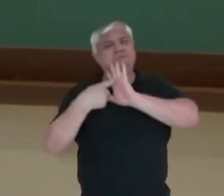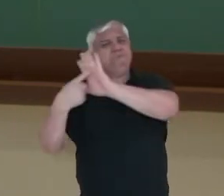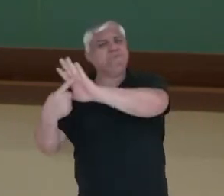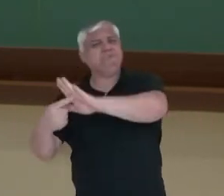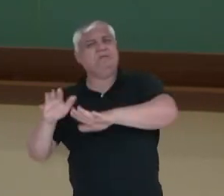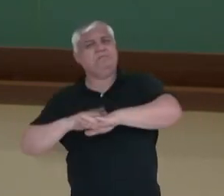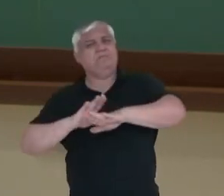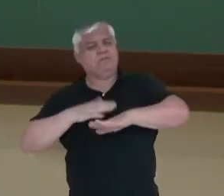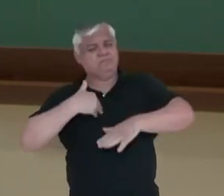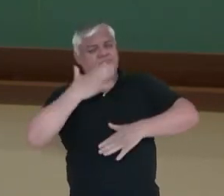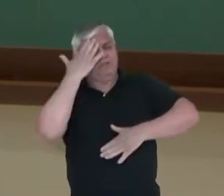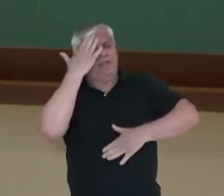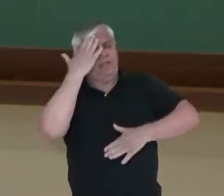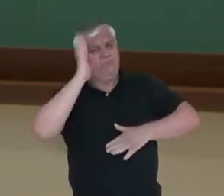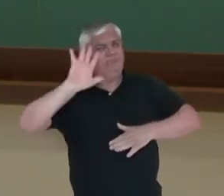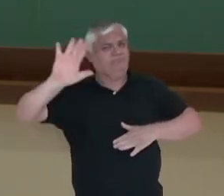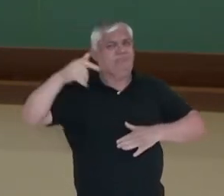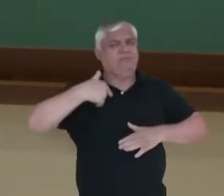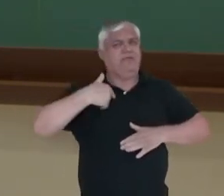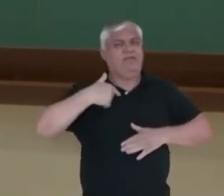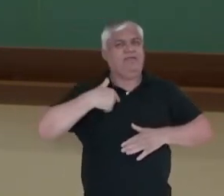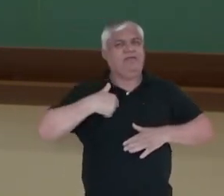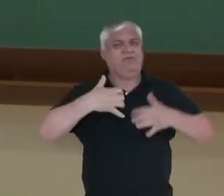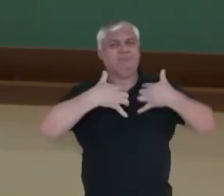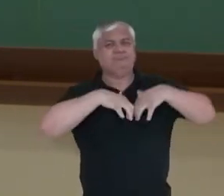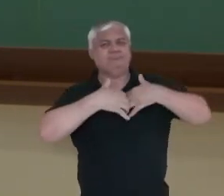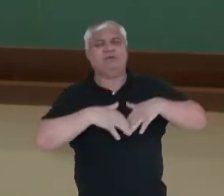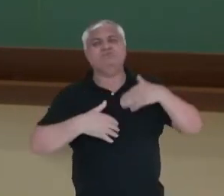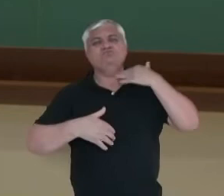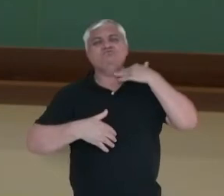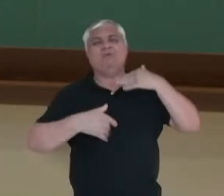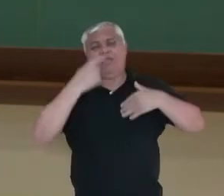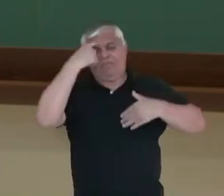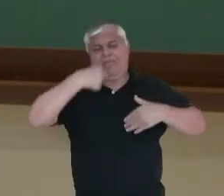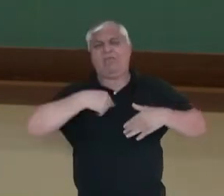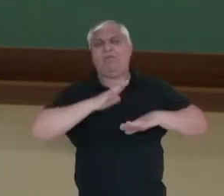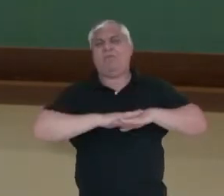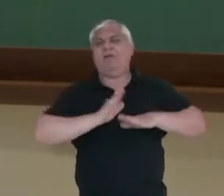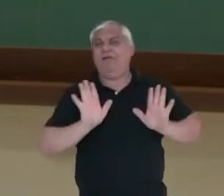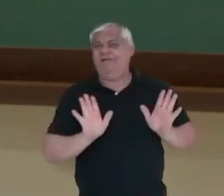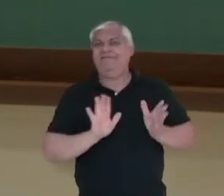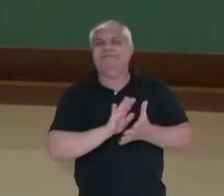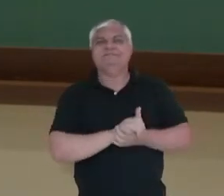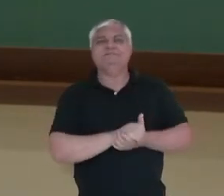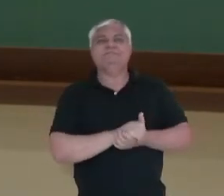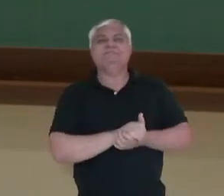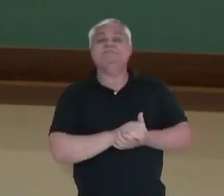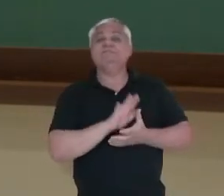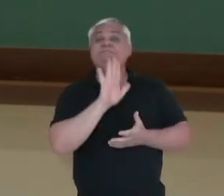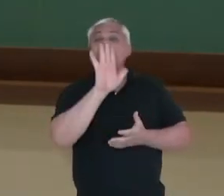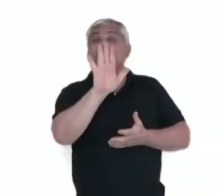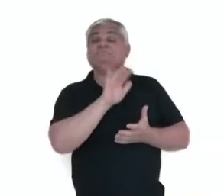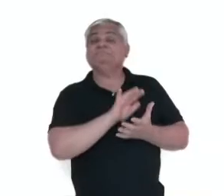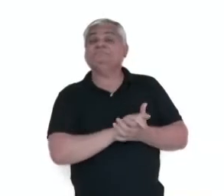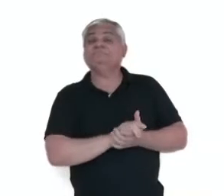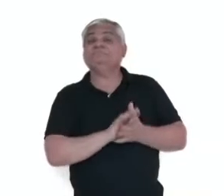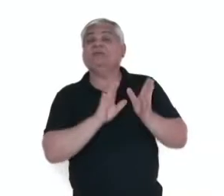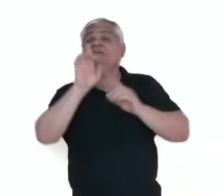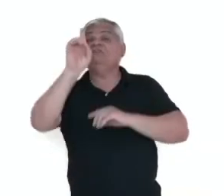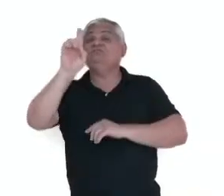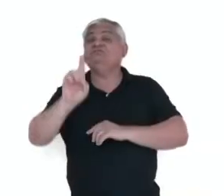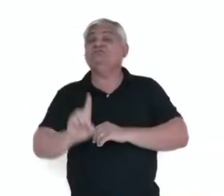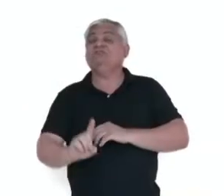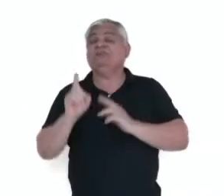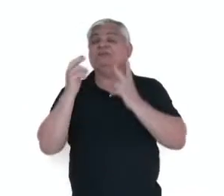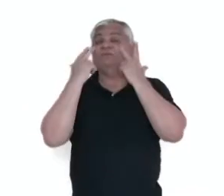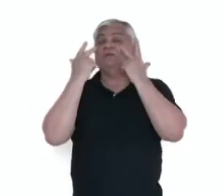em paz, né? Não é uma briga, não é uma luta constante. Porém, o que a gente tem aí como direitos naturais que